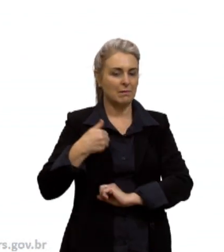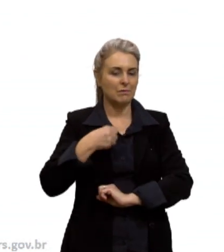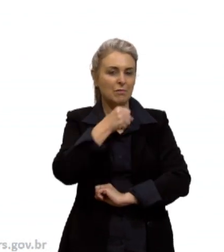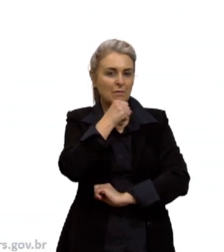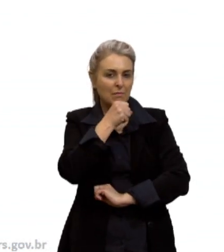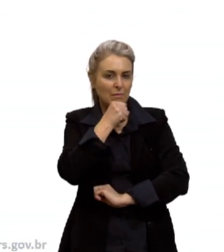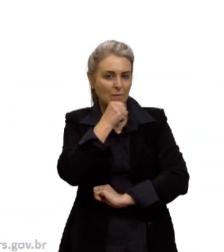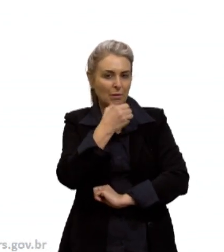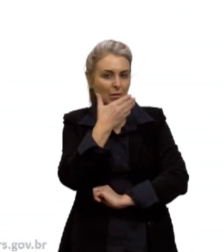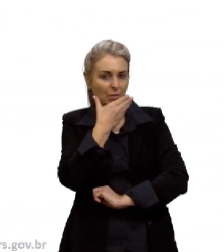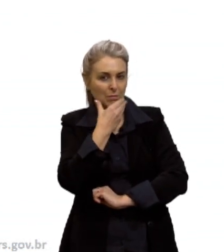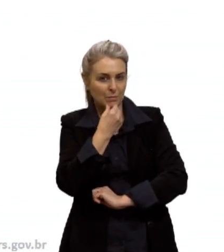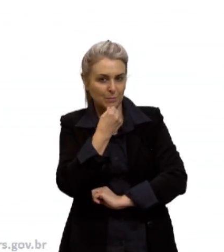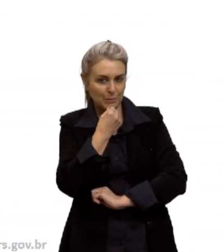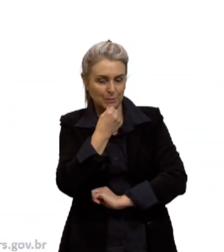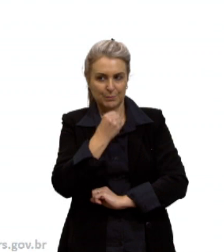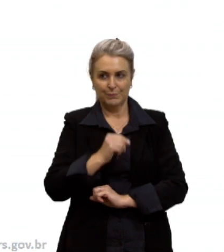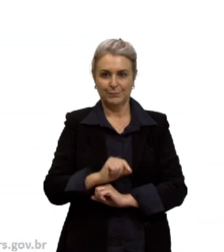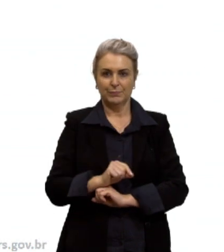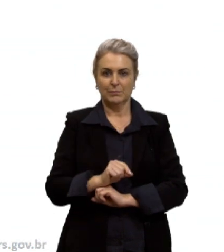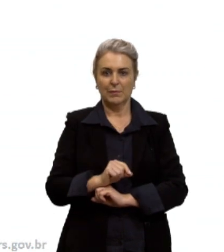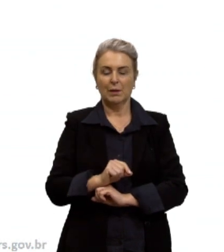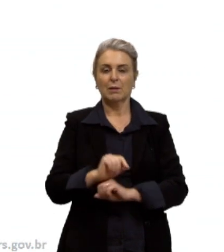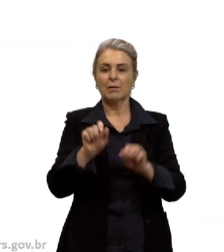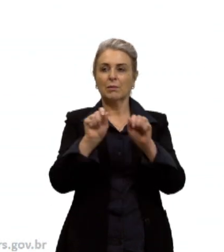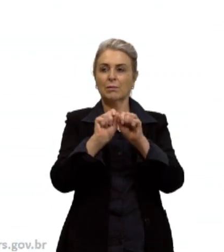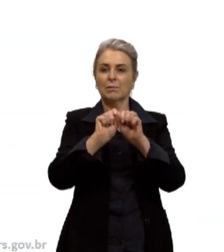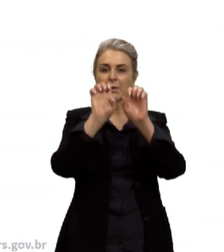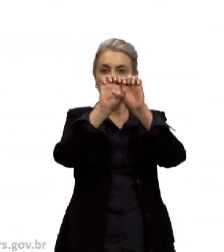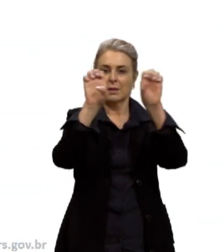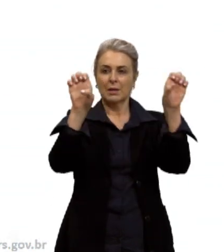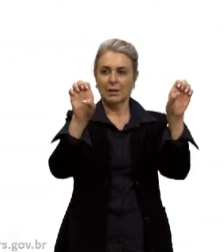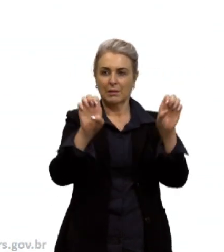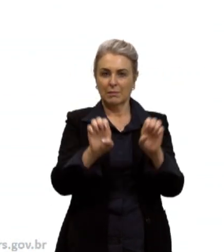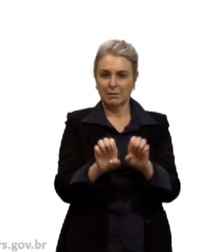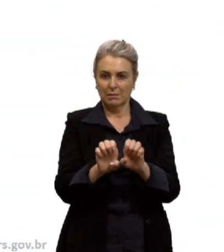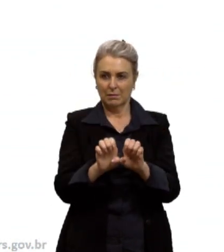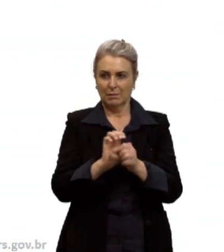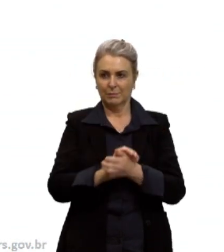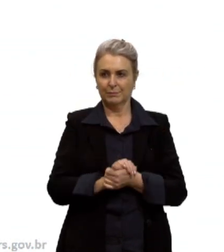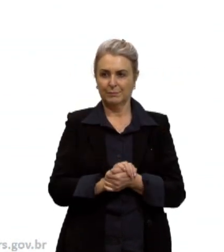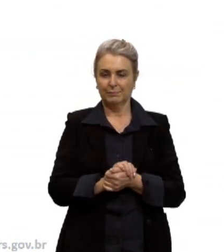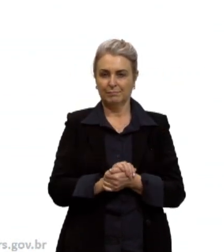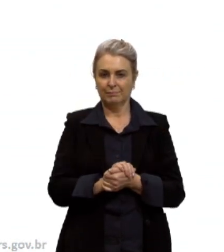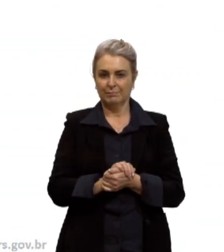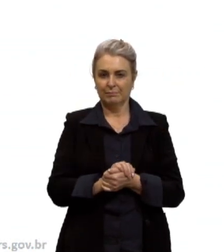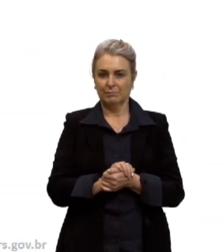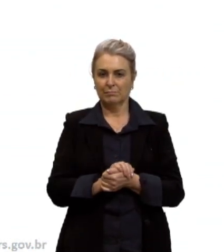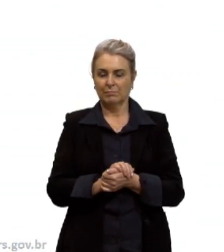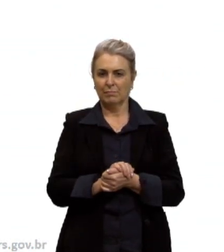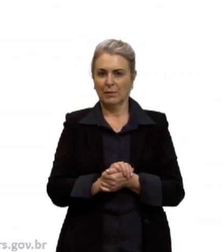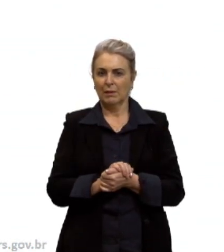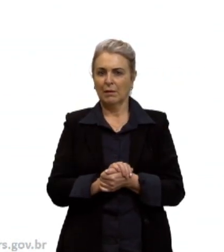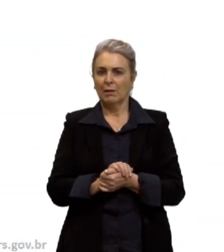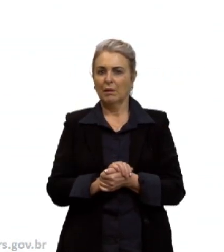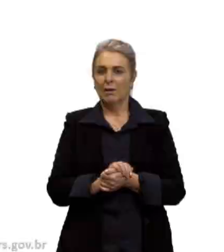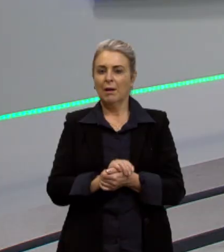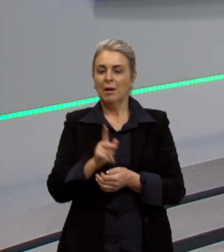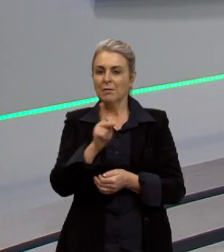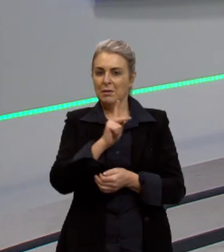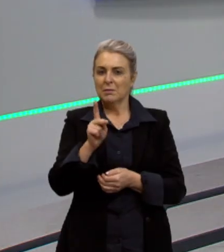organizar, né, essa equação para nós fazermos. O que que eu vou dizer para vocês? Que eu vou chamar um